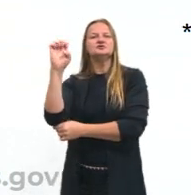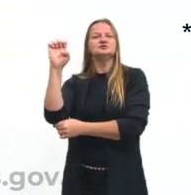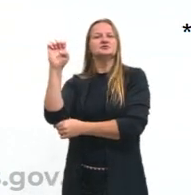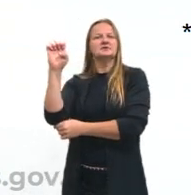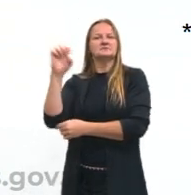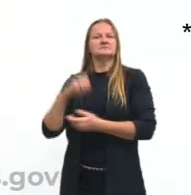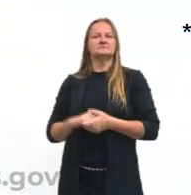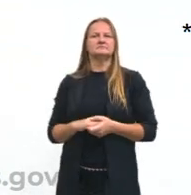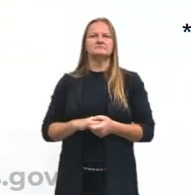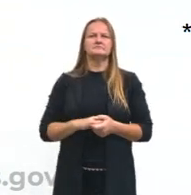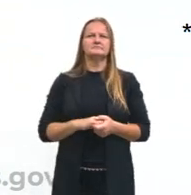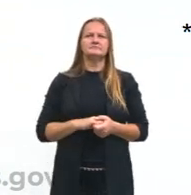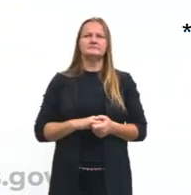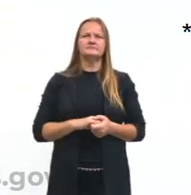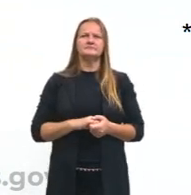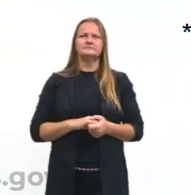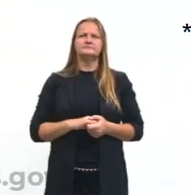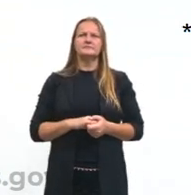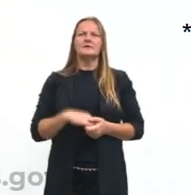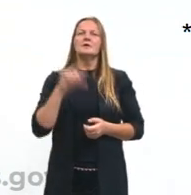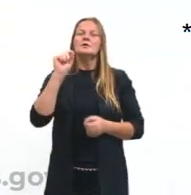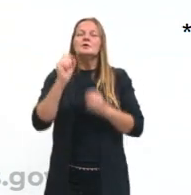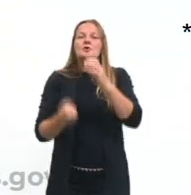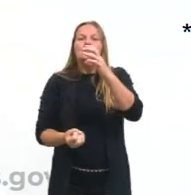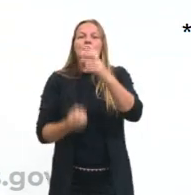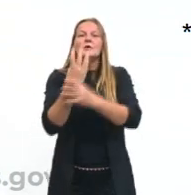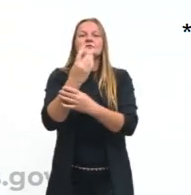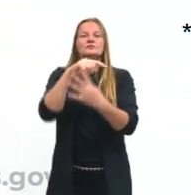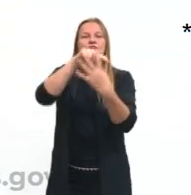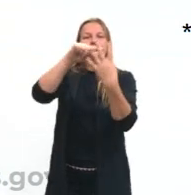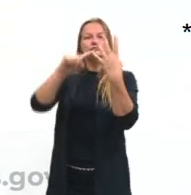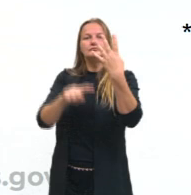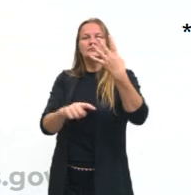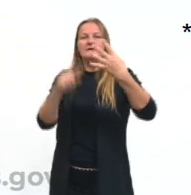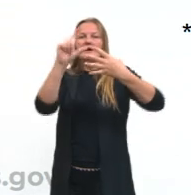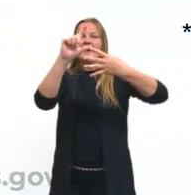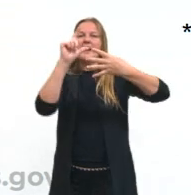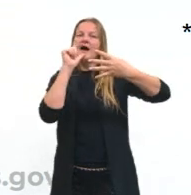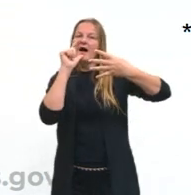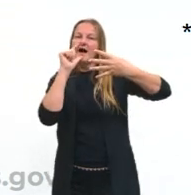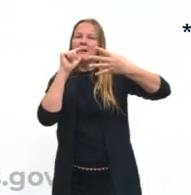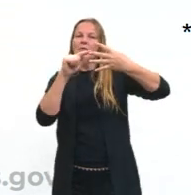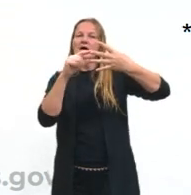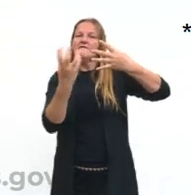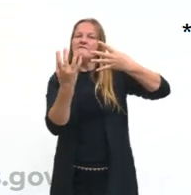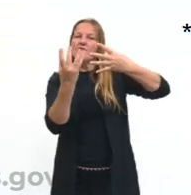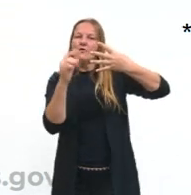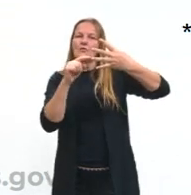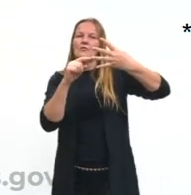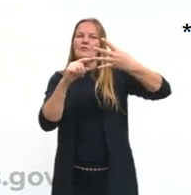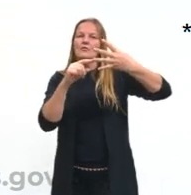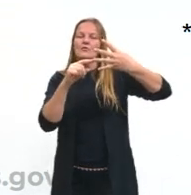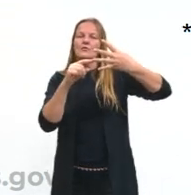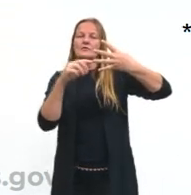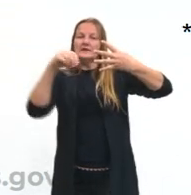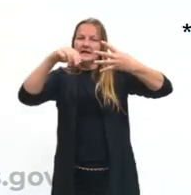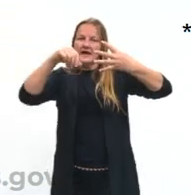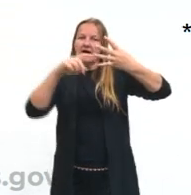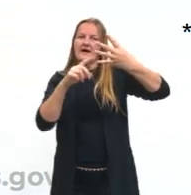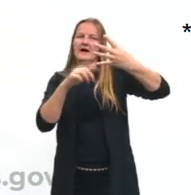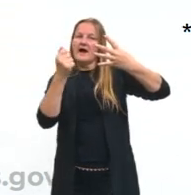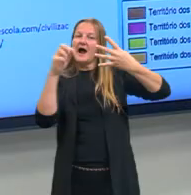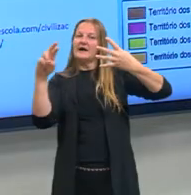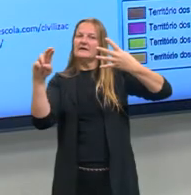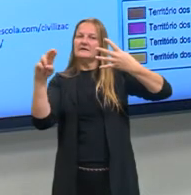unificador que os gregos queriam aí vai surgir os quatro elementos da natureza a água a terra o fogo e o ar mas eles vão se modificando